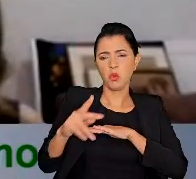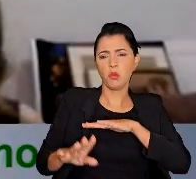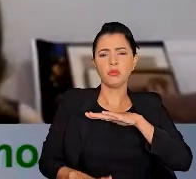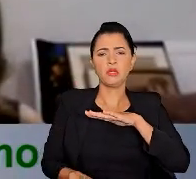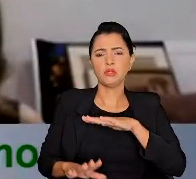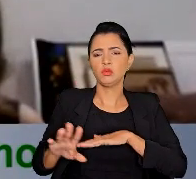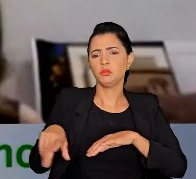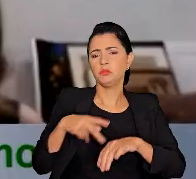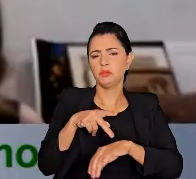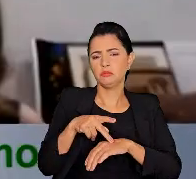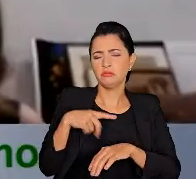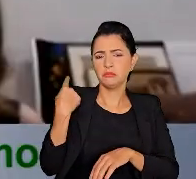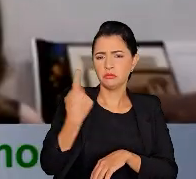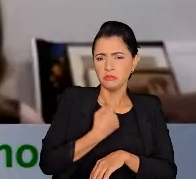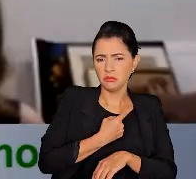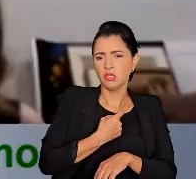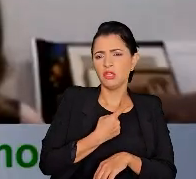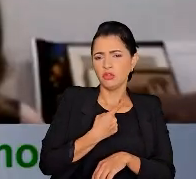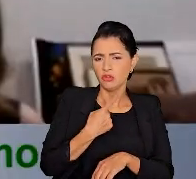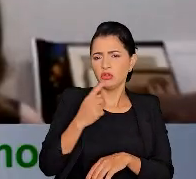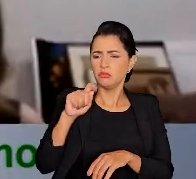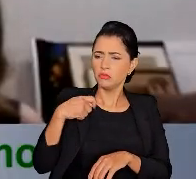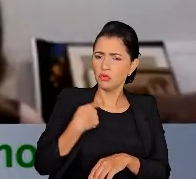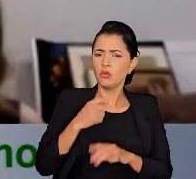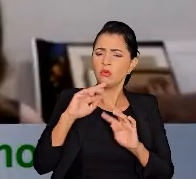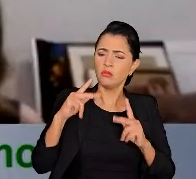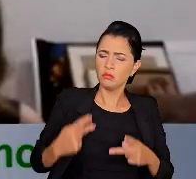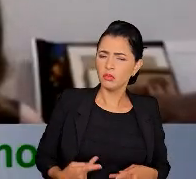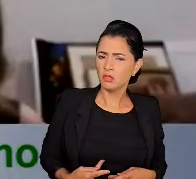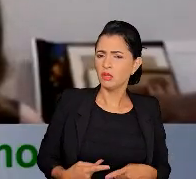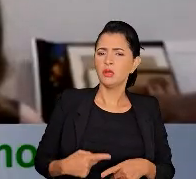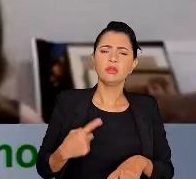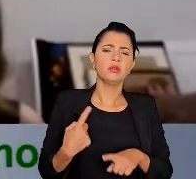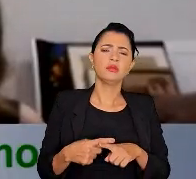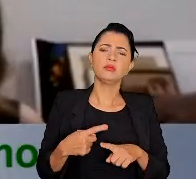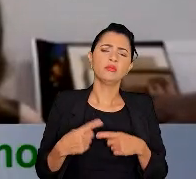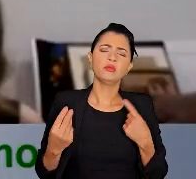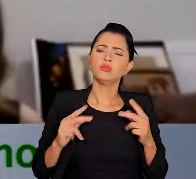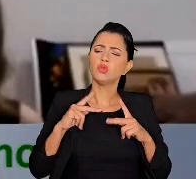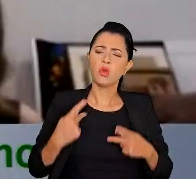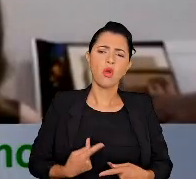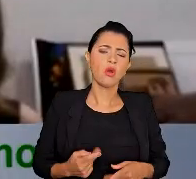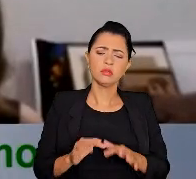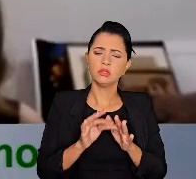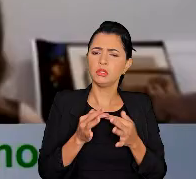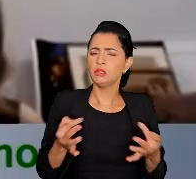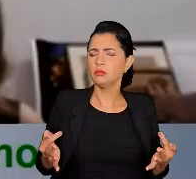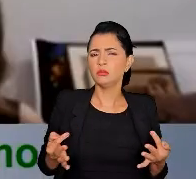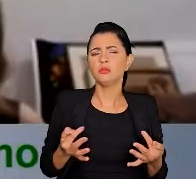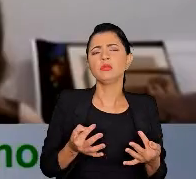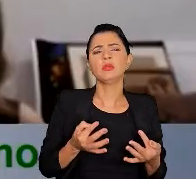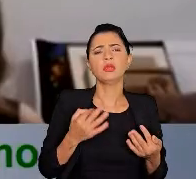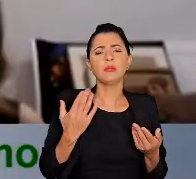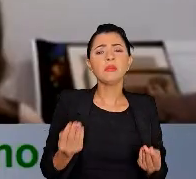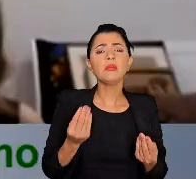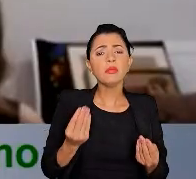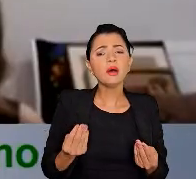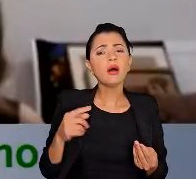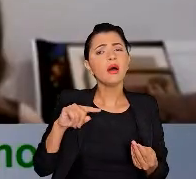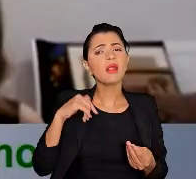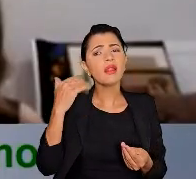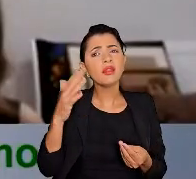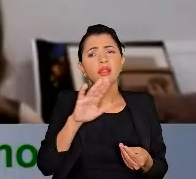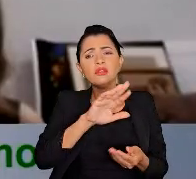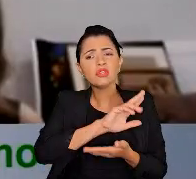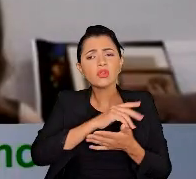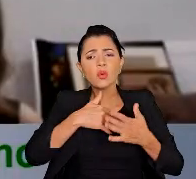Não seríamos todos, afinal, humanos, simplesmente humanos, para além de todas as